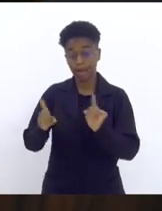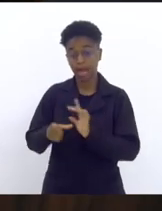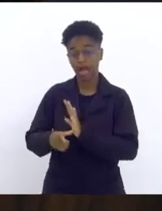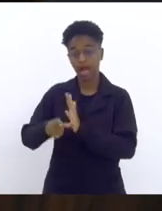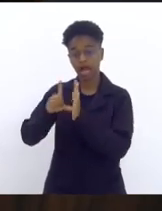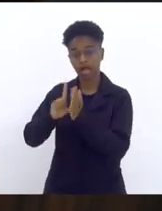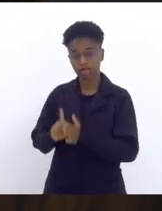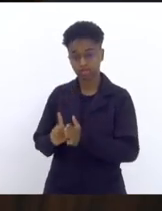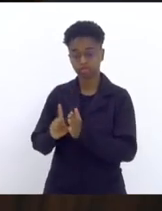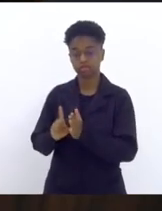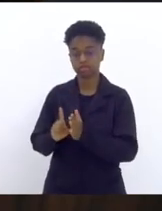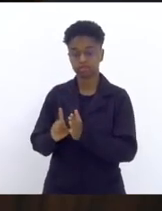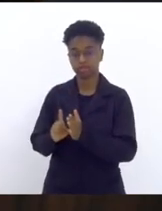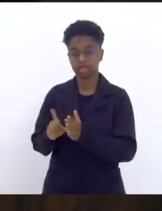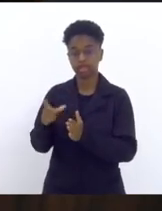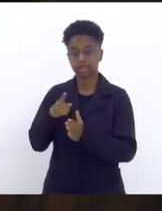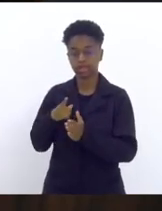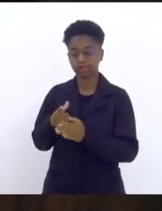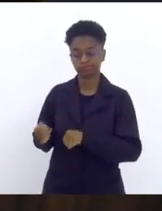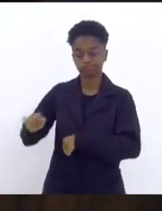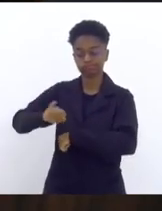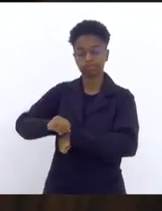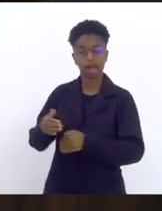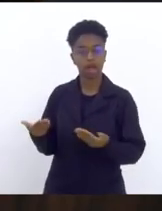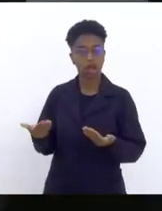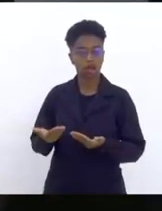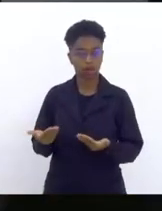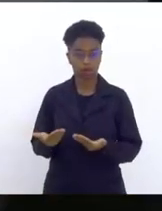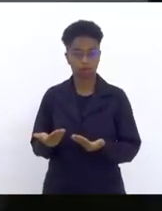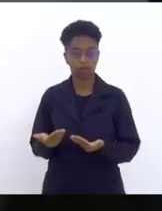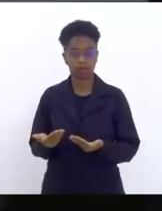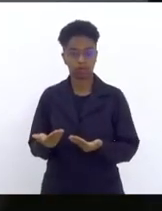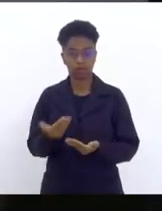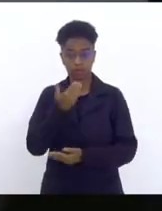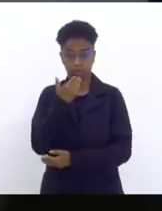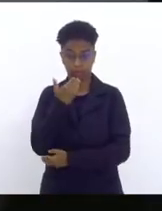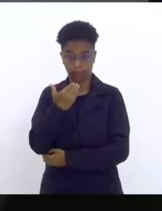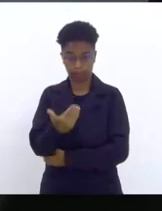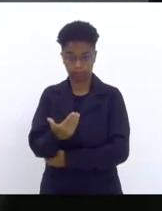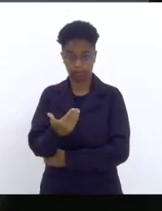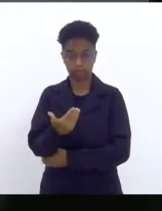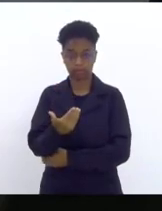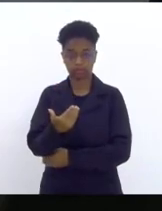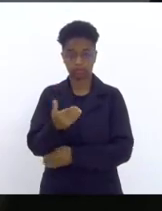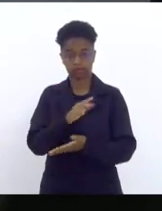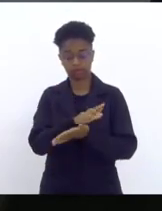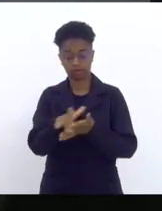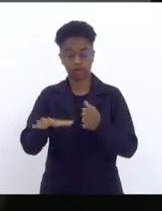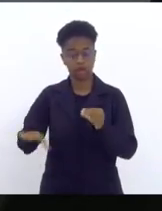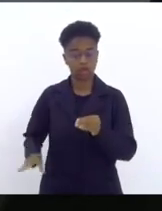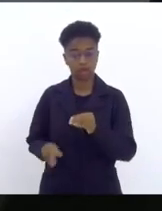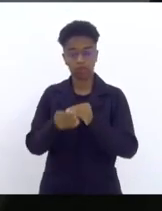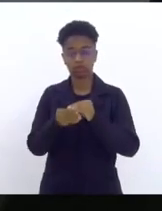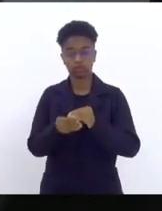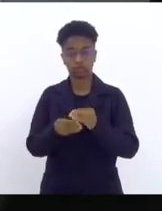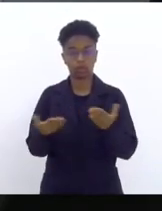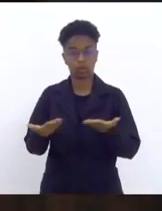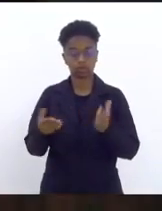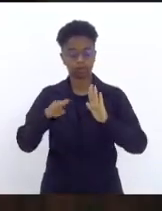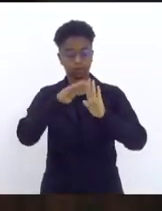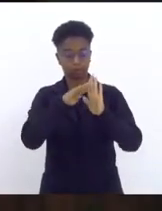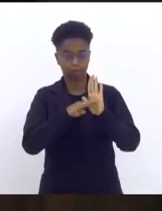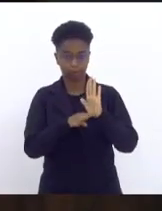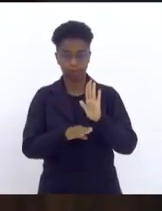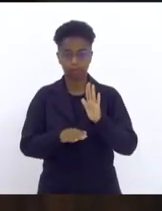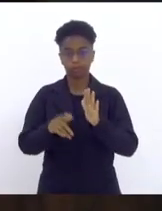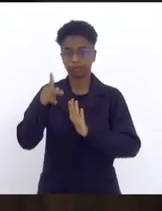está sobre a mesa requerimentos de inclusão na ordem do dia projeto de